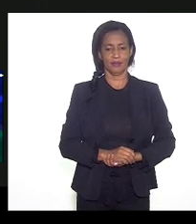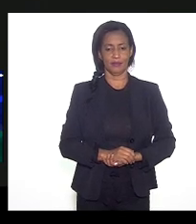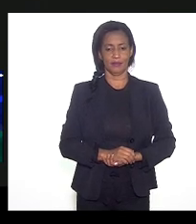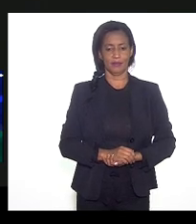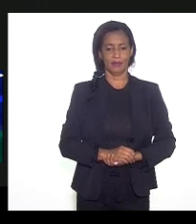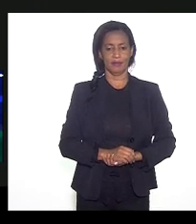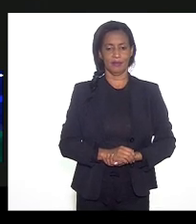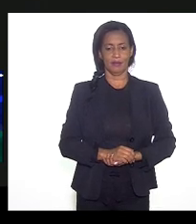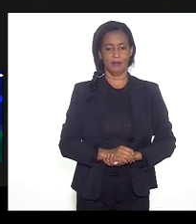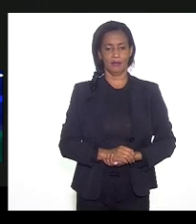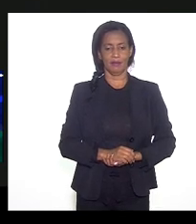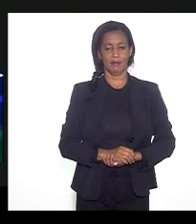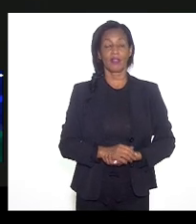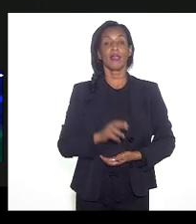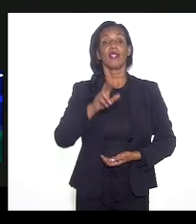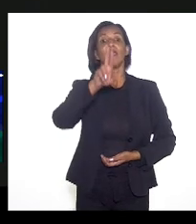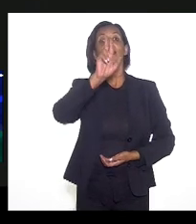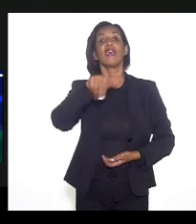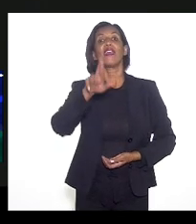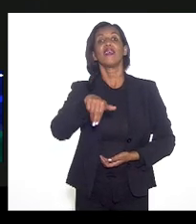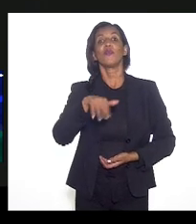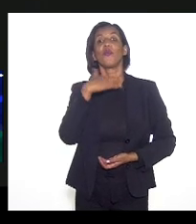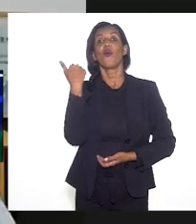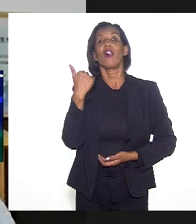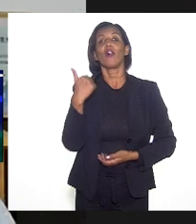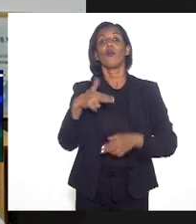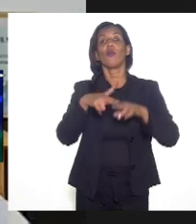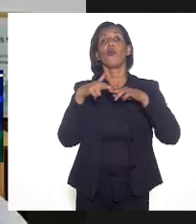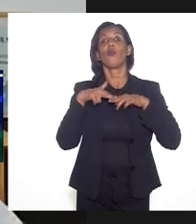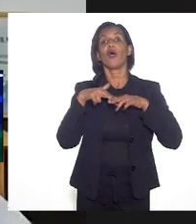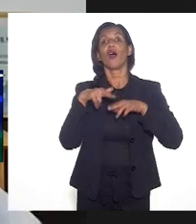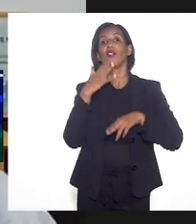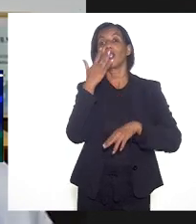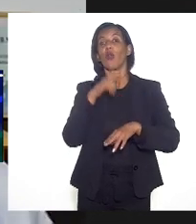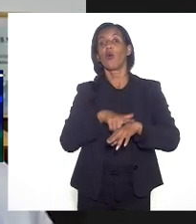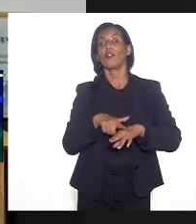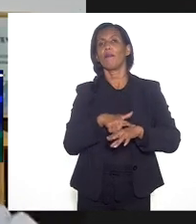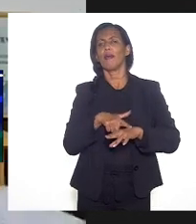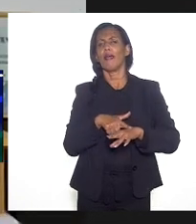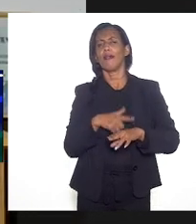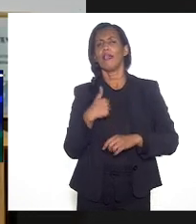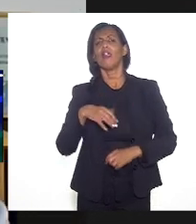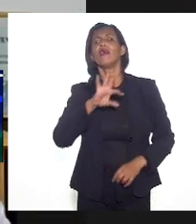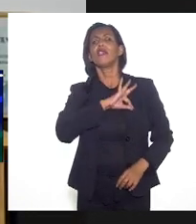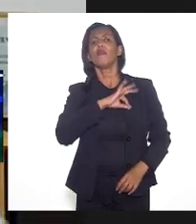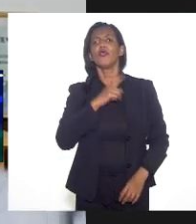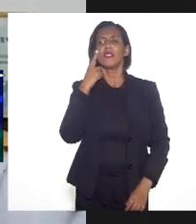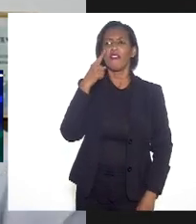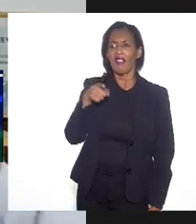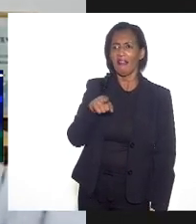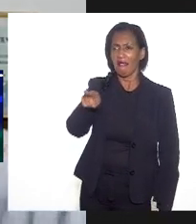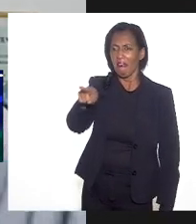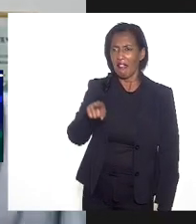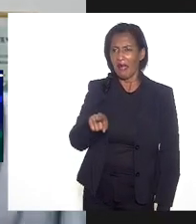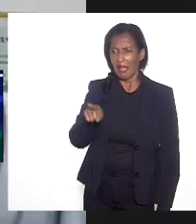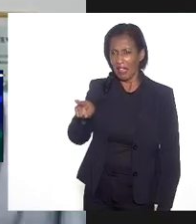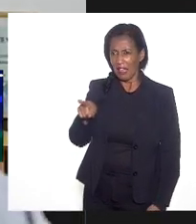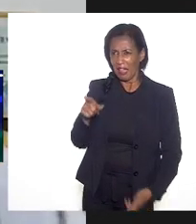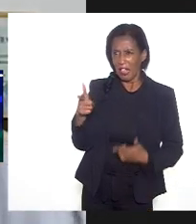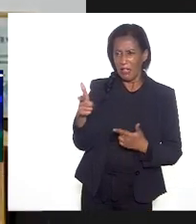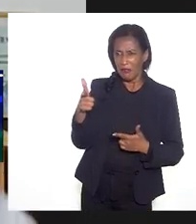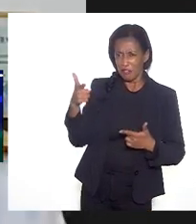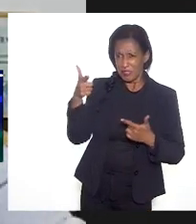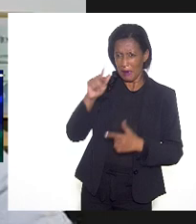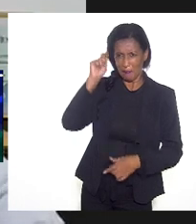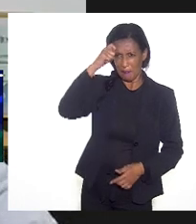Quem foi morto por causa da cor da pele? Qual policial que na troca de tiro olha assim e deixa o branco com o fuzil